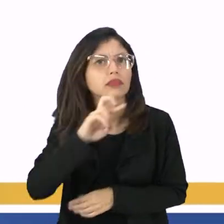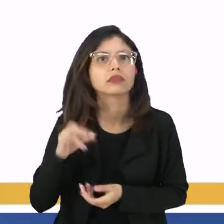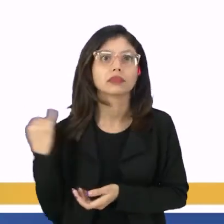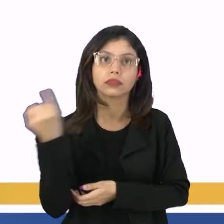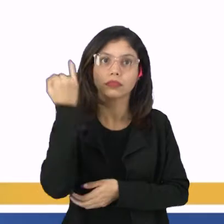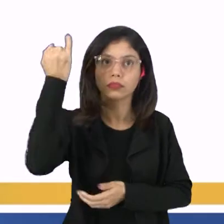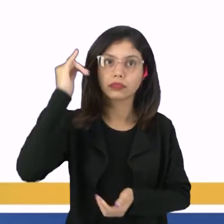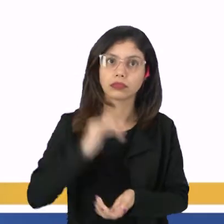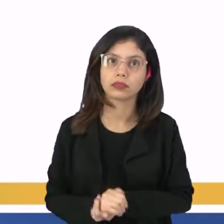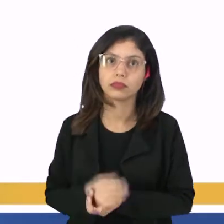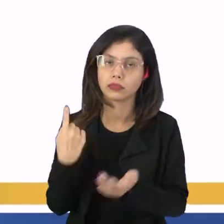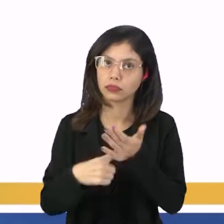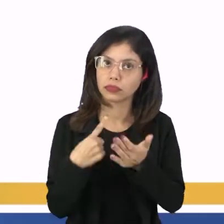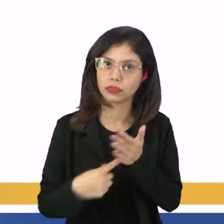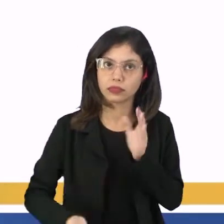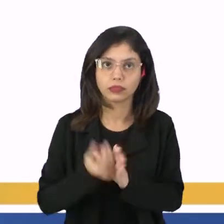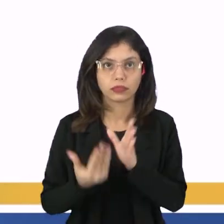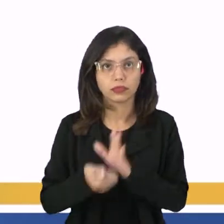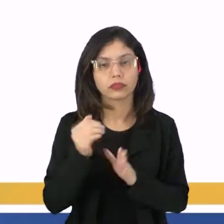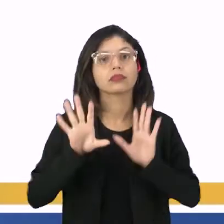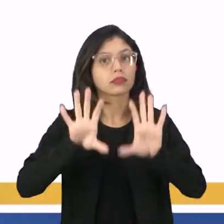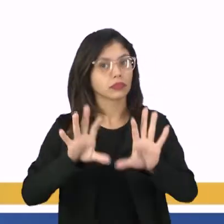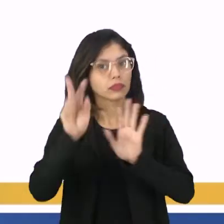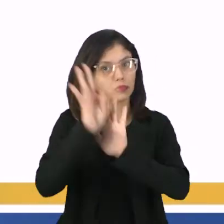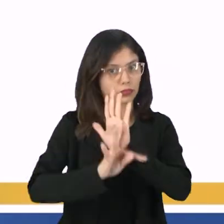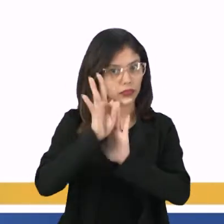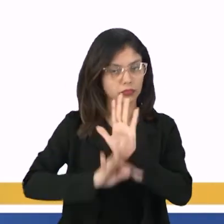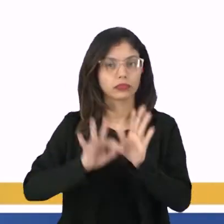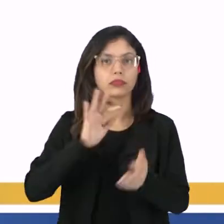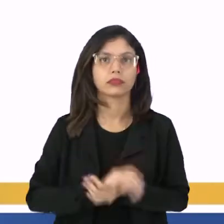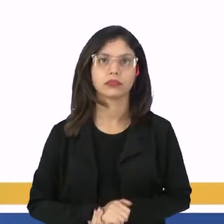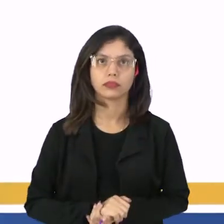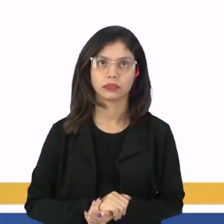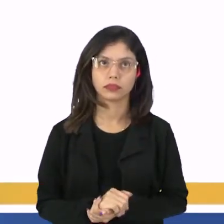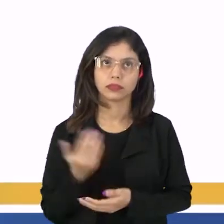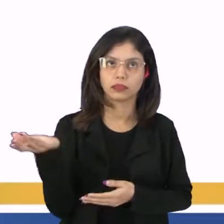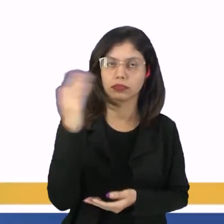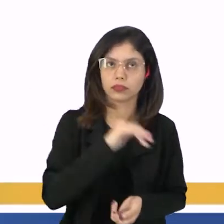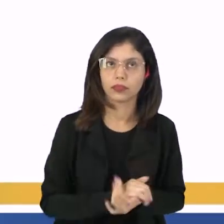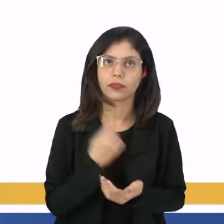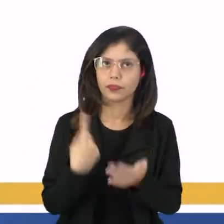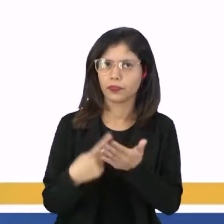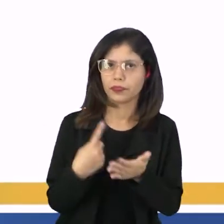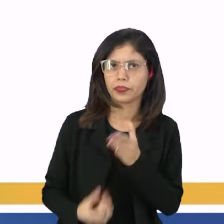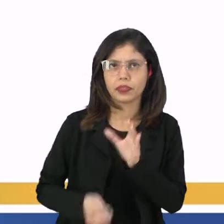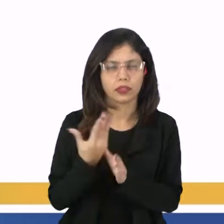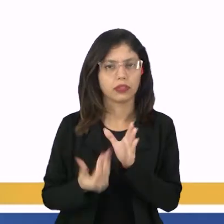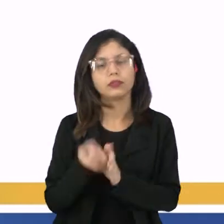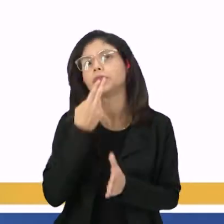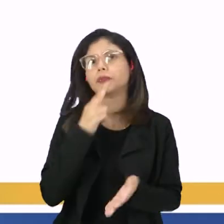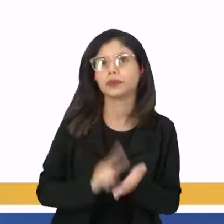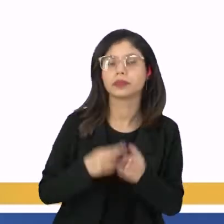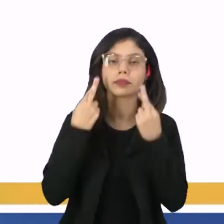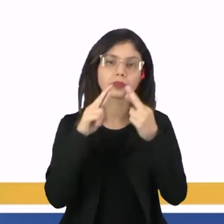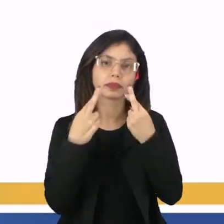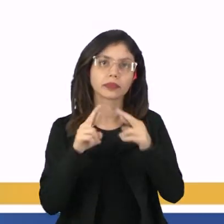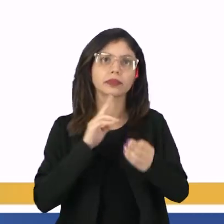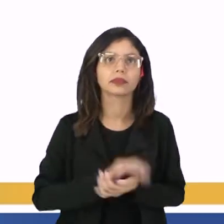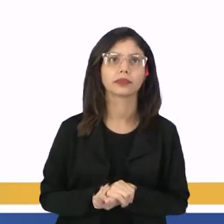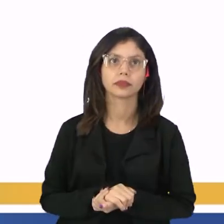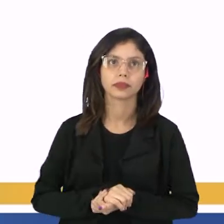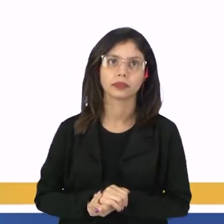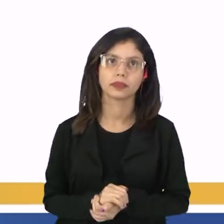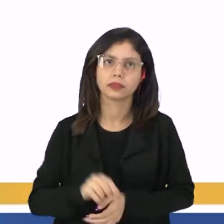importante observar as principais condições de produção desse tipo de texto. Vamos lá. Condições de produção da carta de